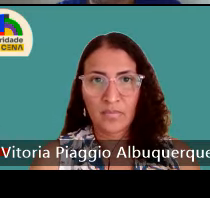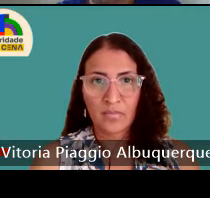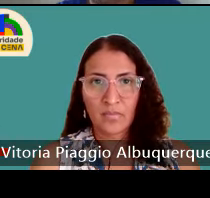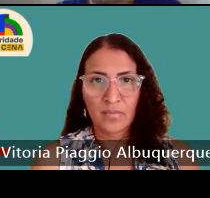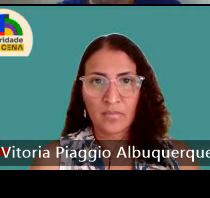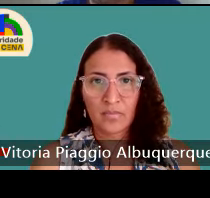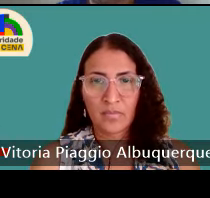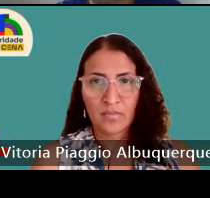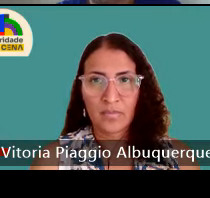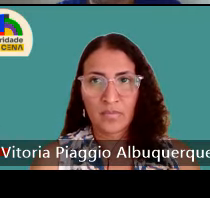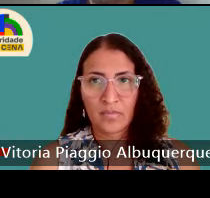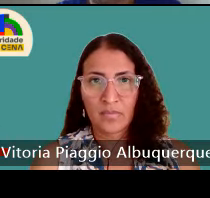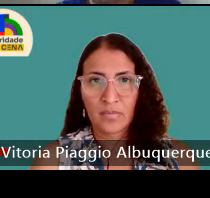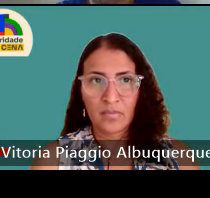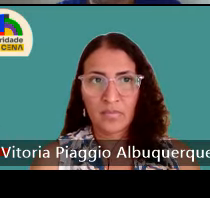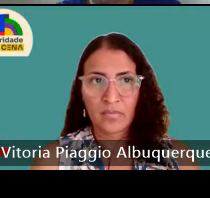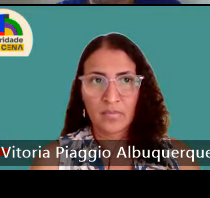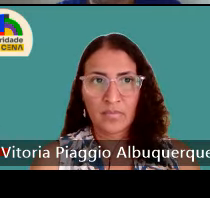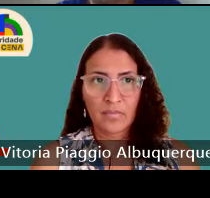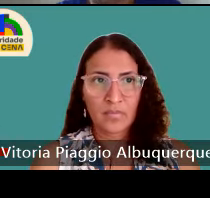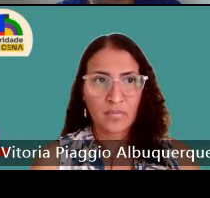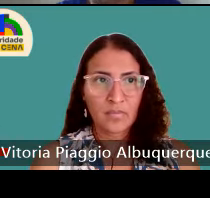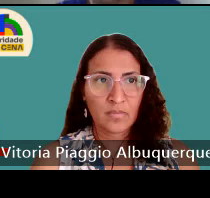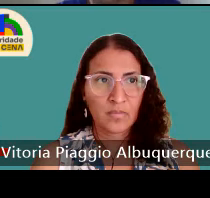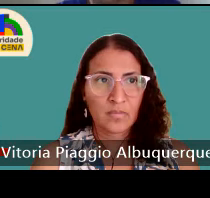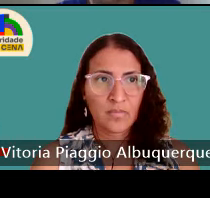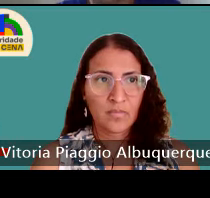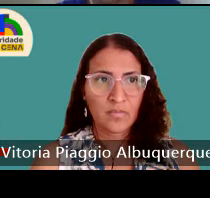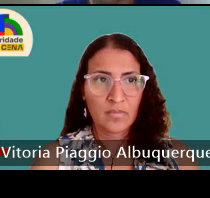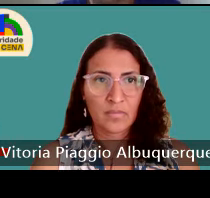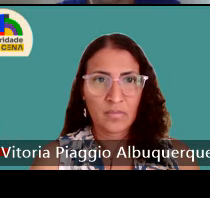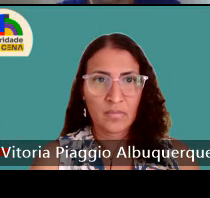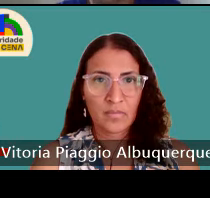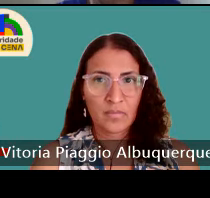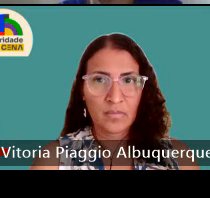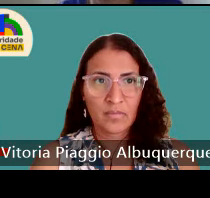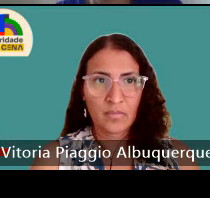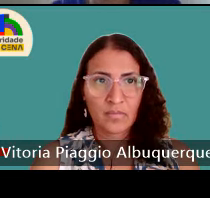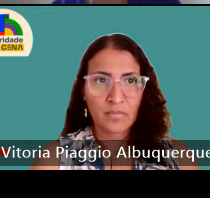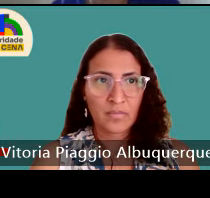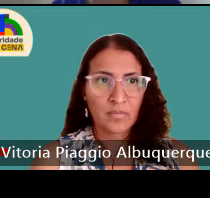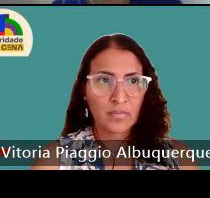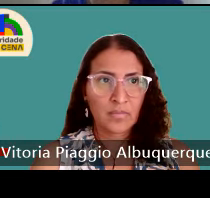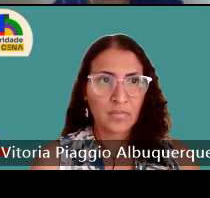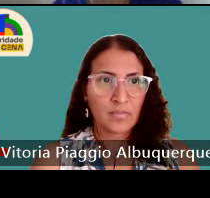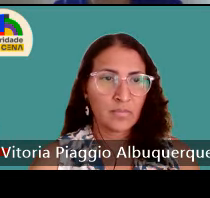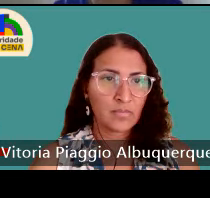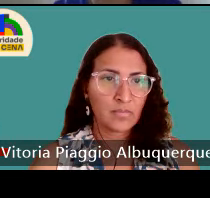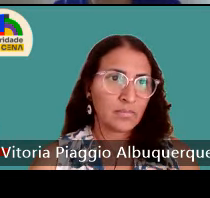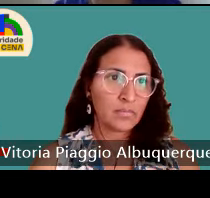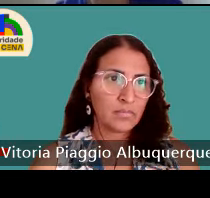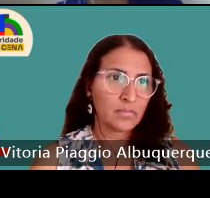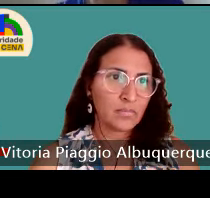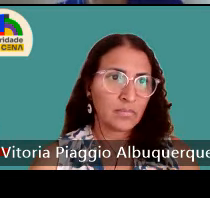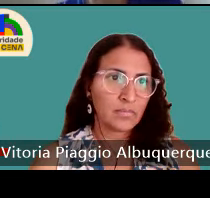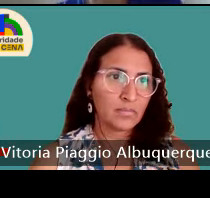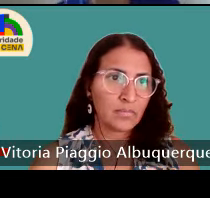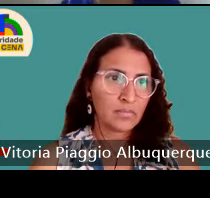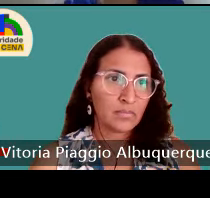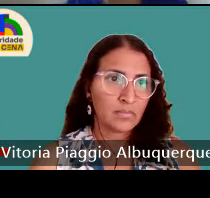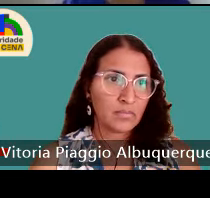das eh que a a a decisão que nós tomamos ela tá ali fundamentada em um ela tá dentro de um determinado